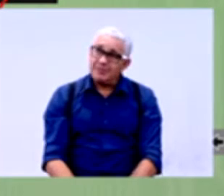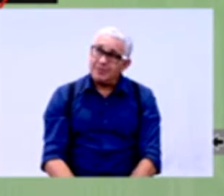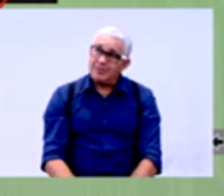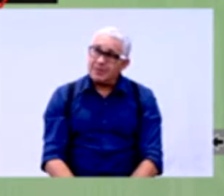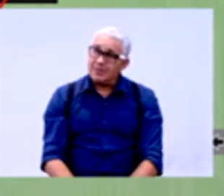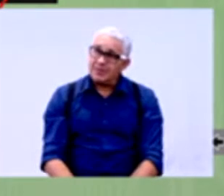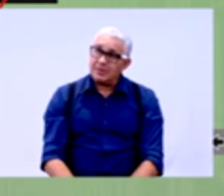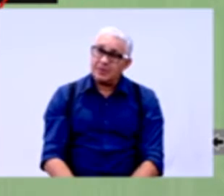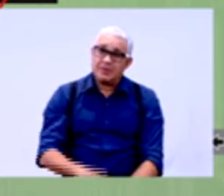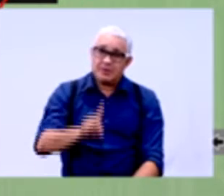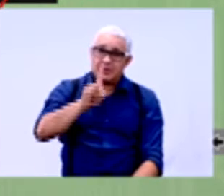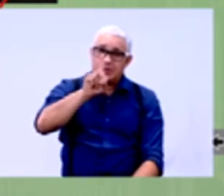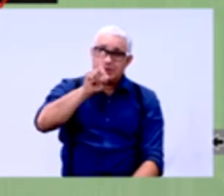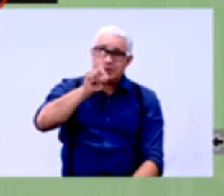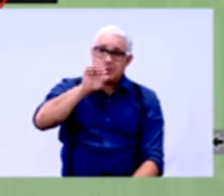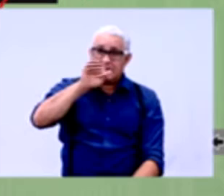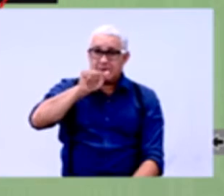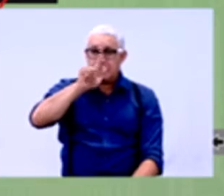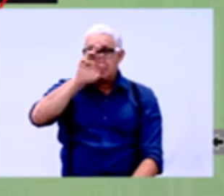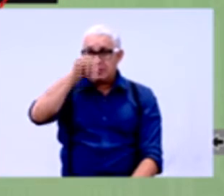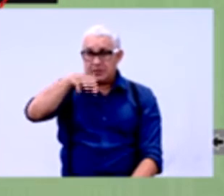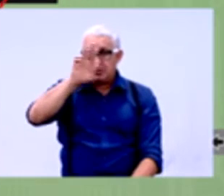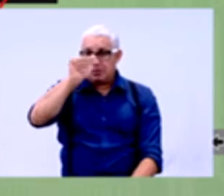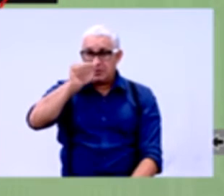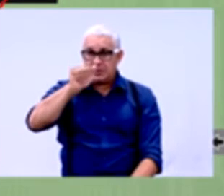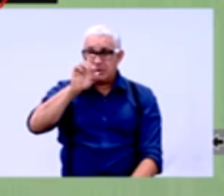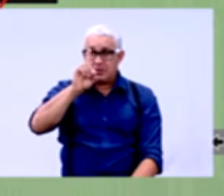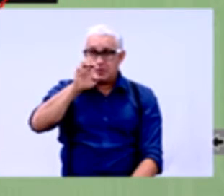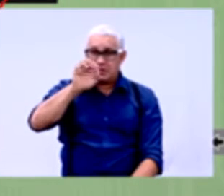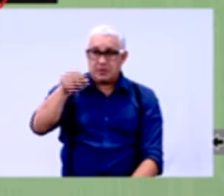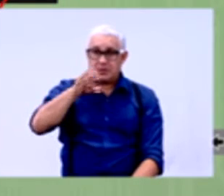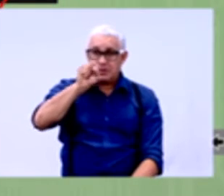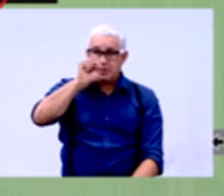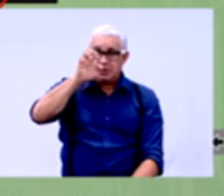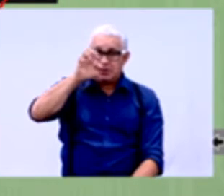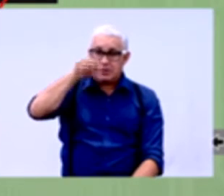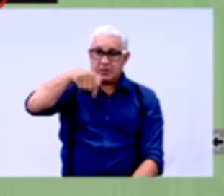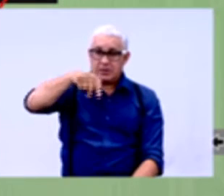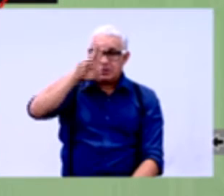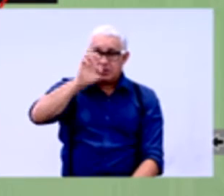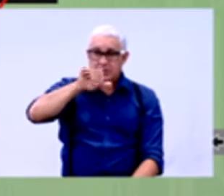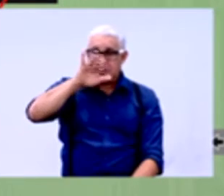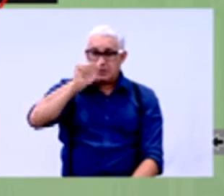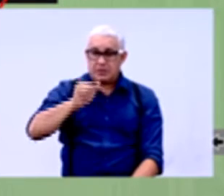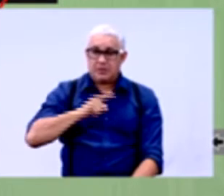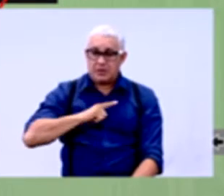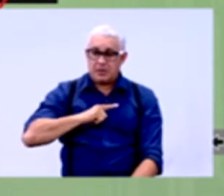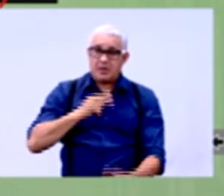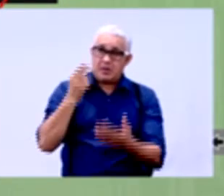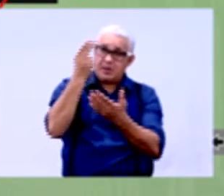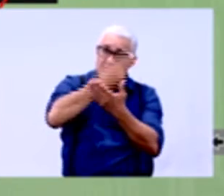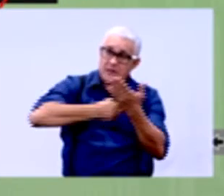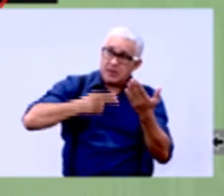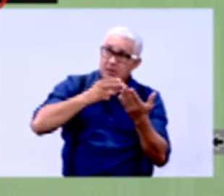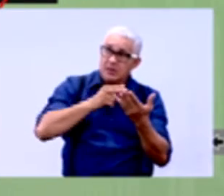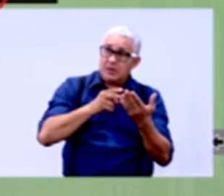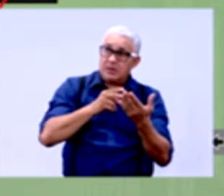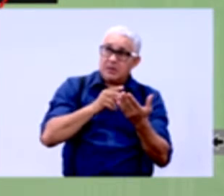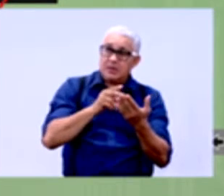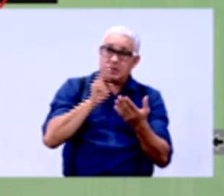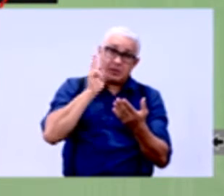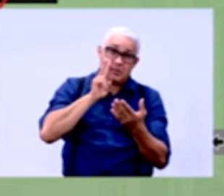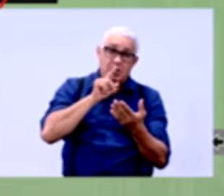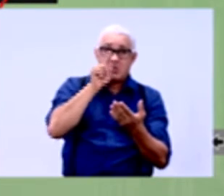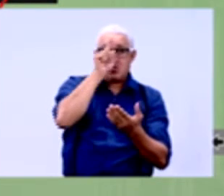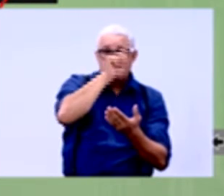no diagrama de sequência, nós tínhamos lá a representação que era o círculo